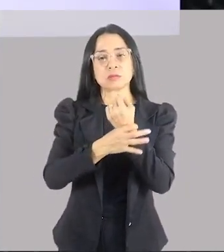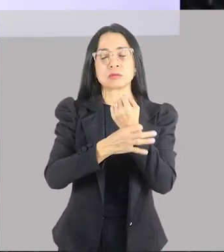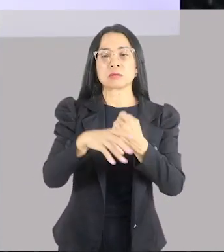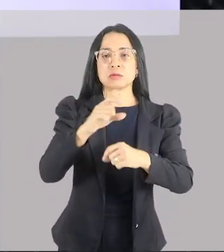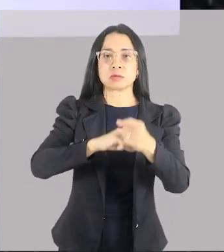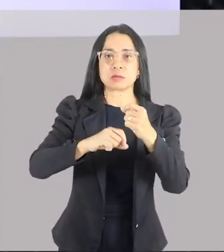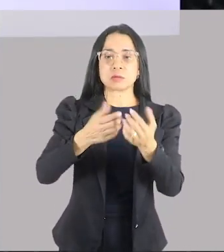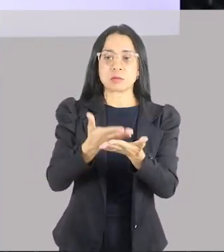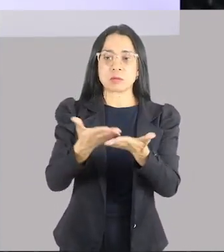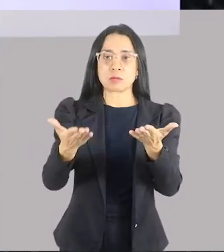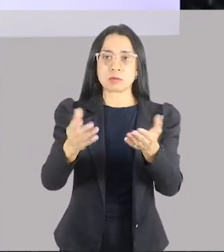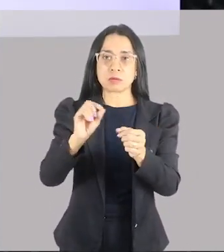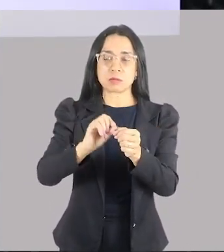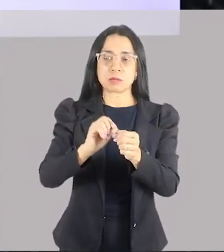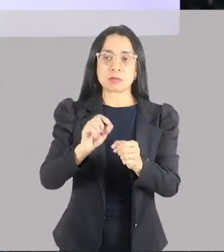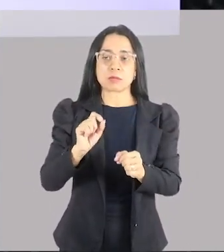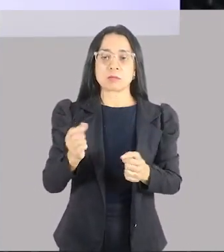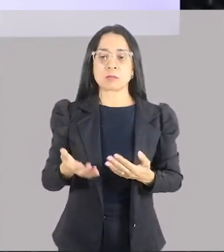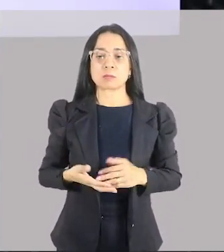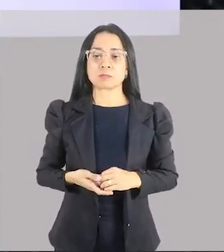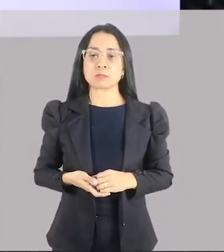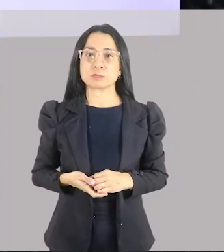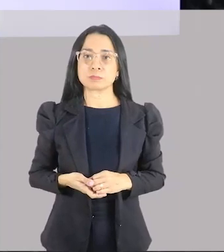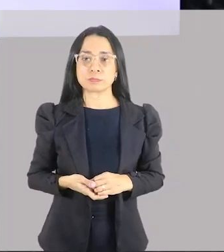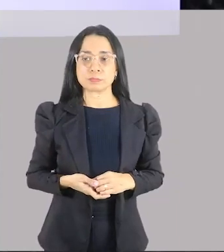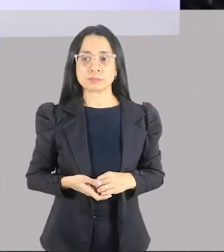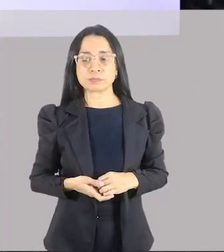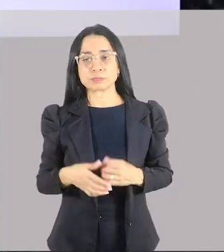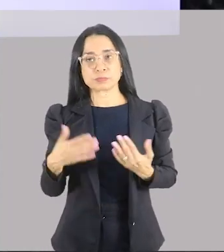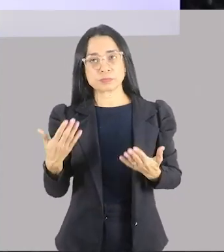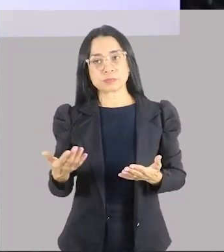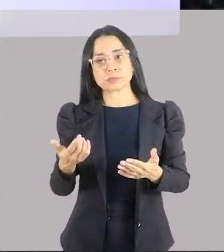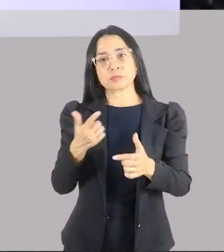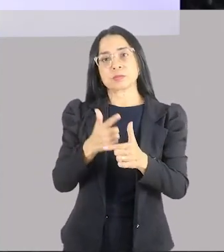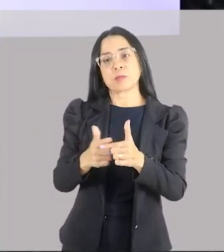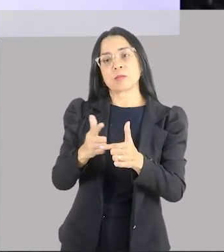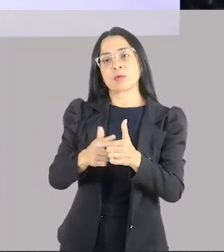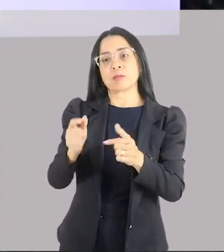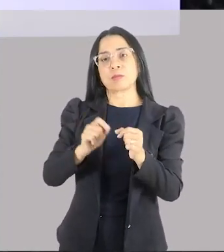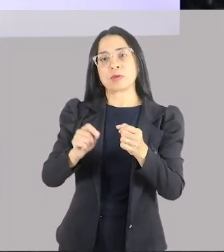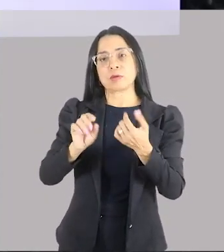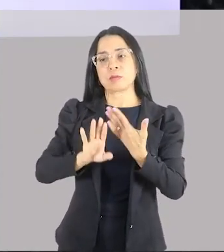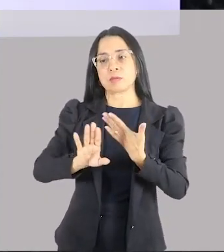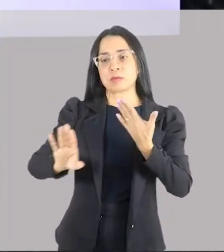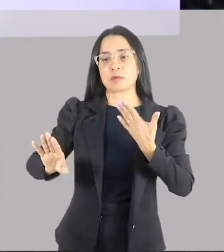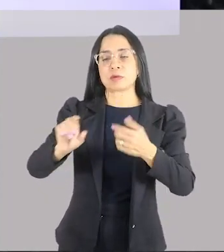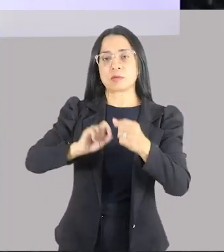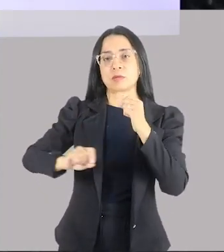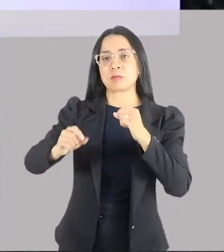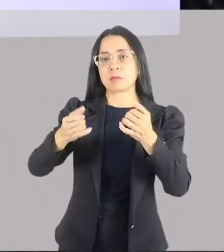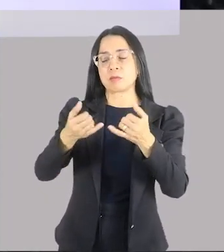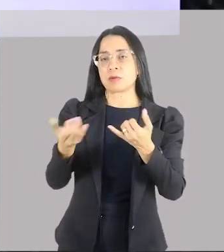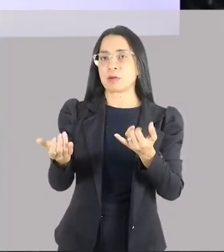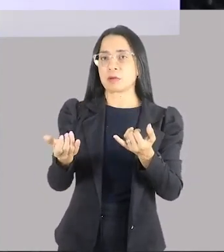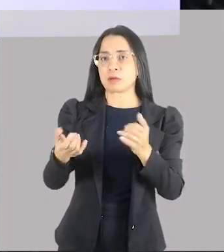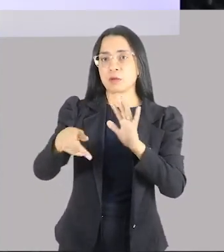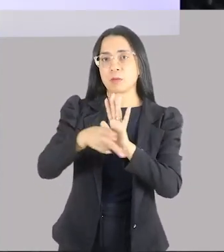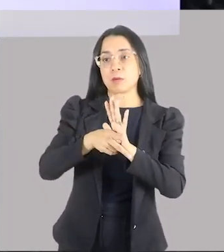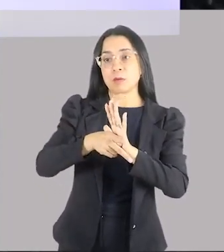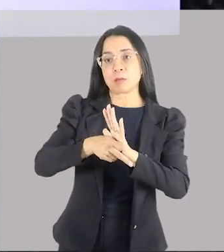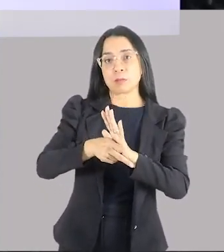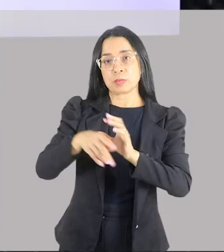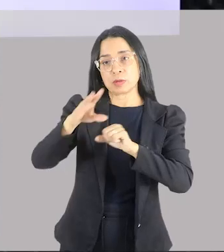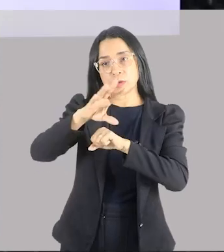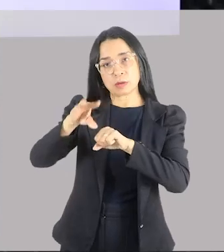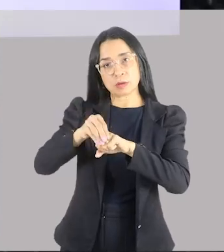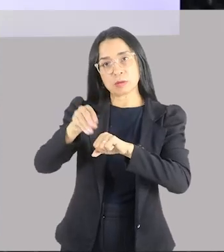você executar. Então, aí é um caso mesmo de romper uma linha cartesiana que o próprio